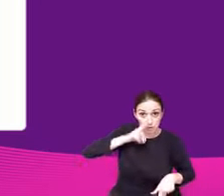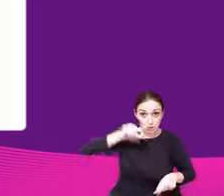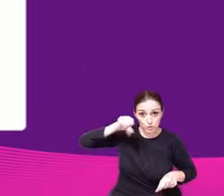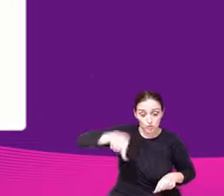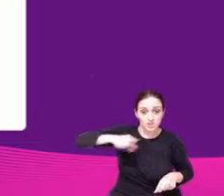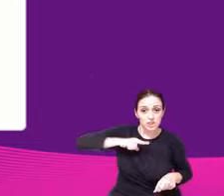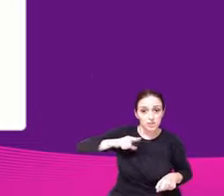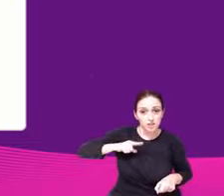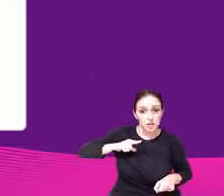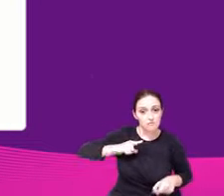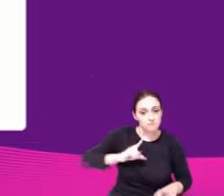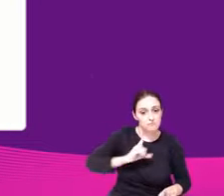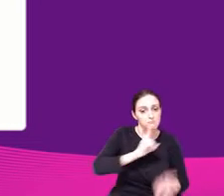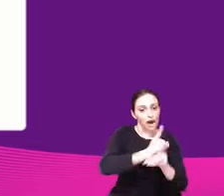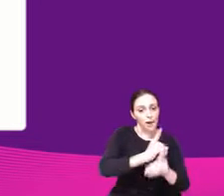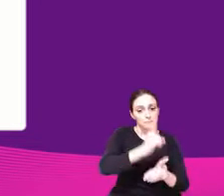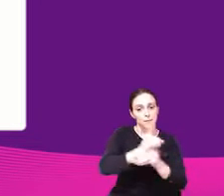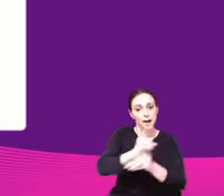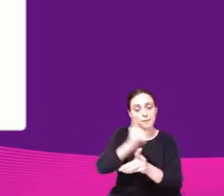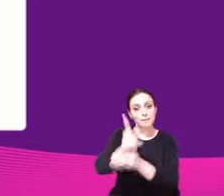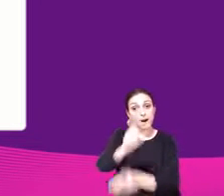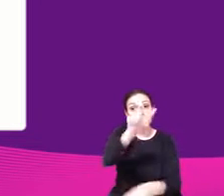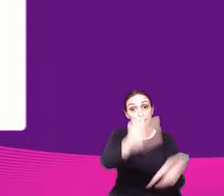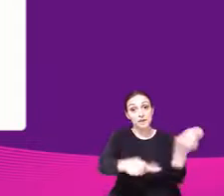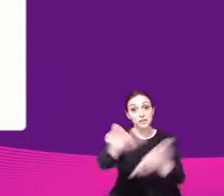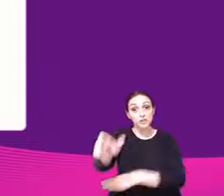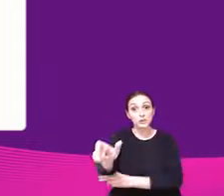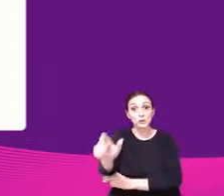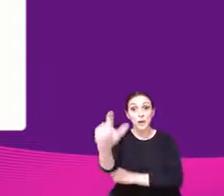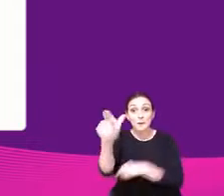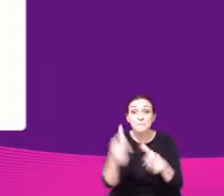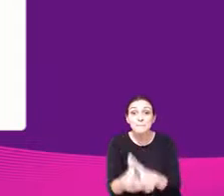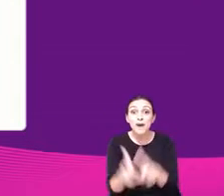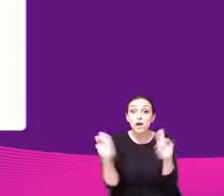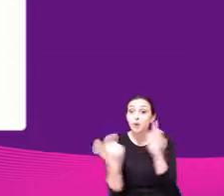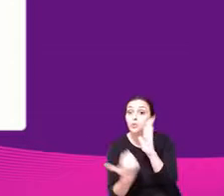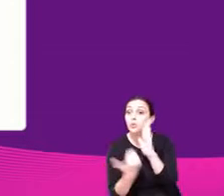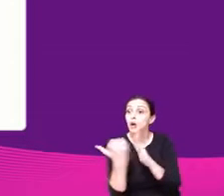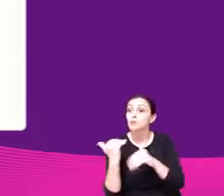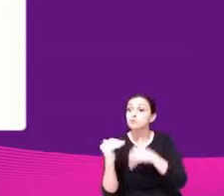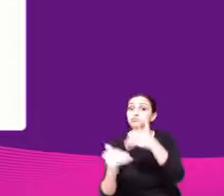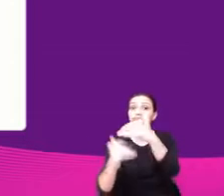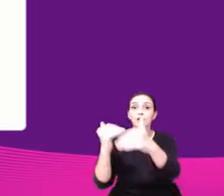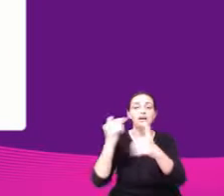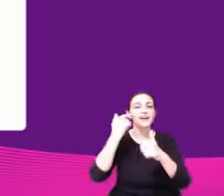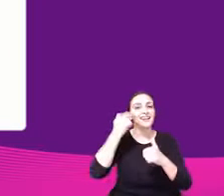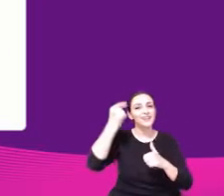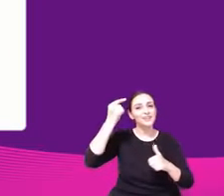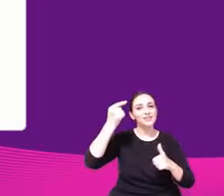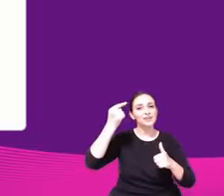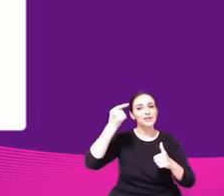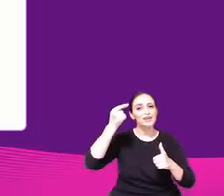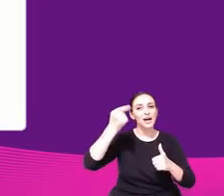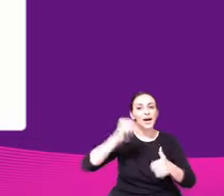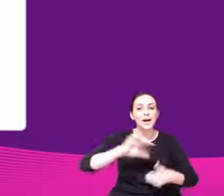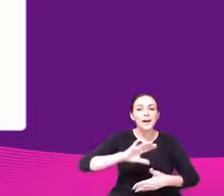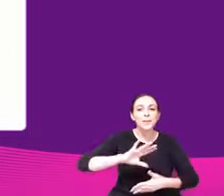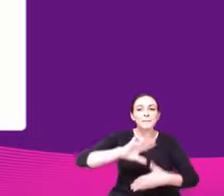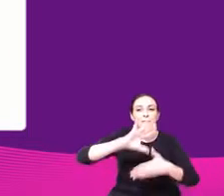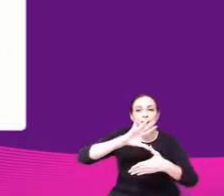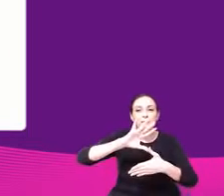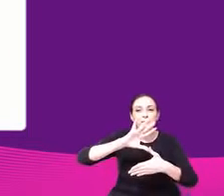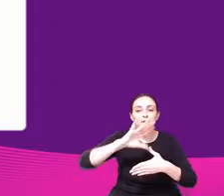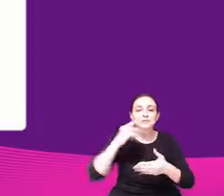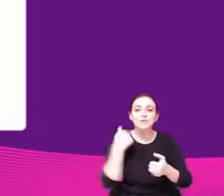identificação das pessoas que têm um risco maior de progressão, olhando aquele mapa de calor das cores, né, que eu usei